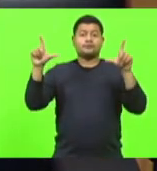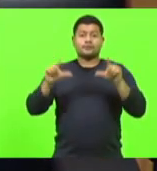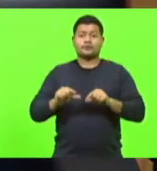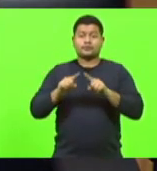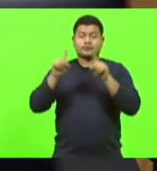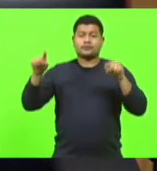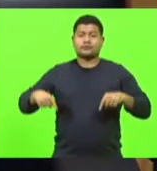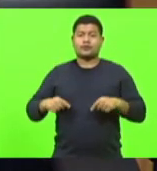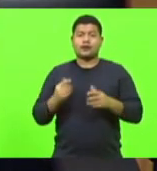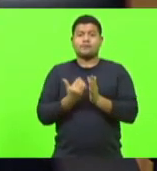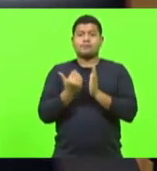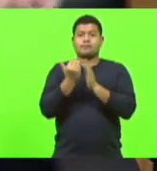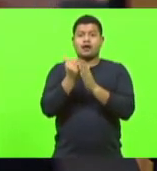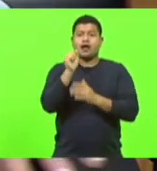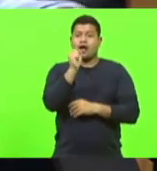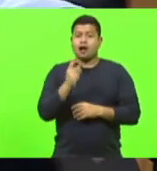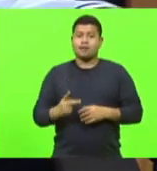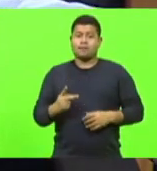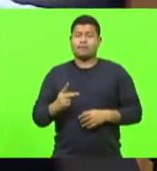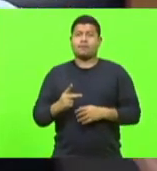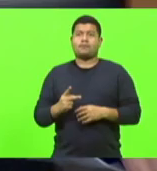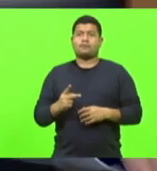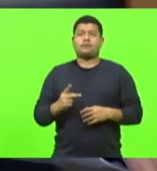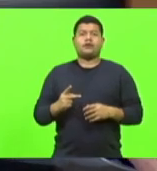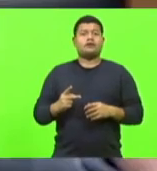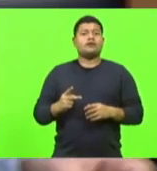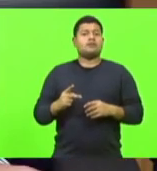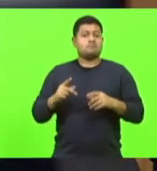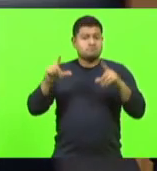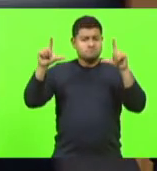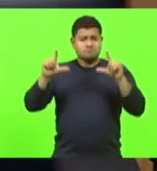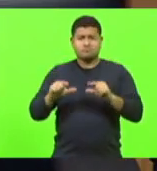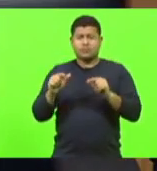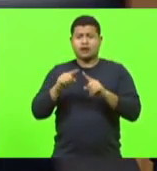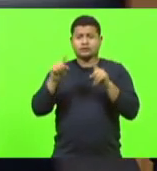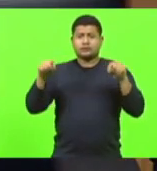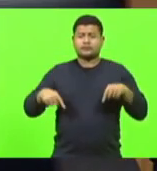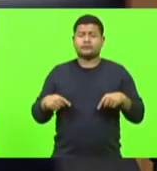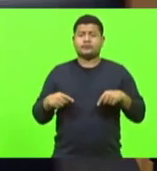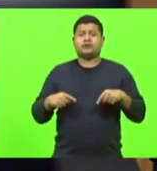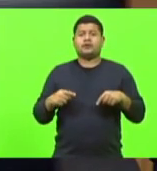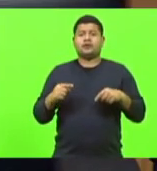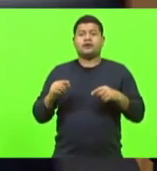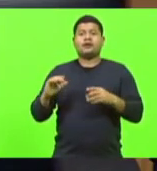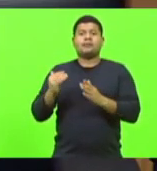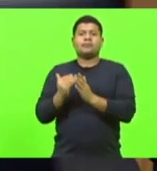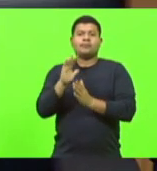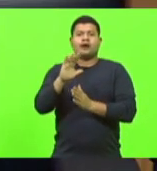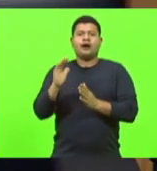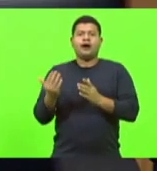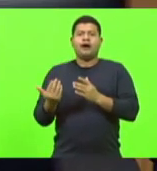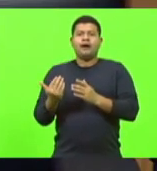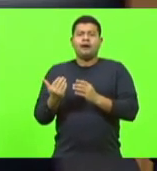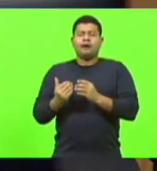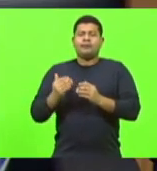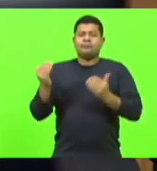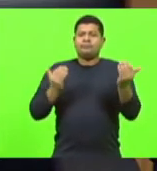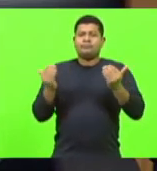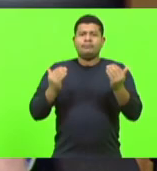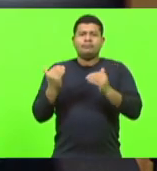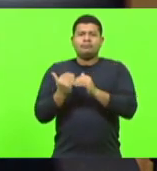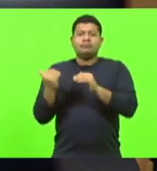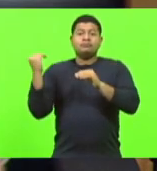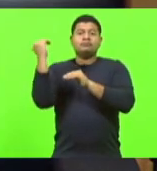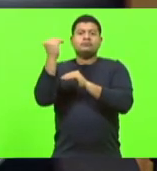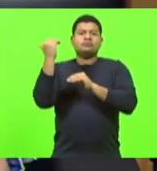e mais aposentados cada vez menos servidores e mais aposentados Isso significa que cada vez